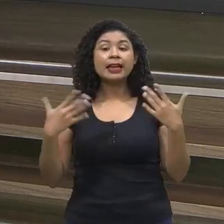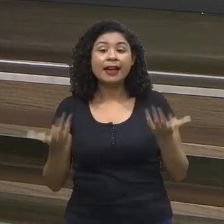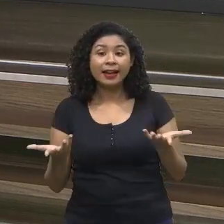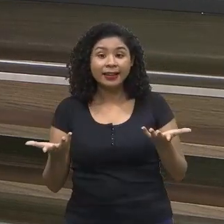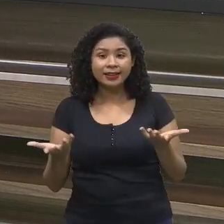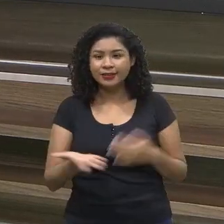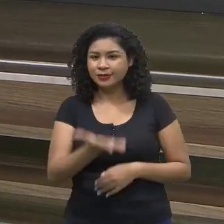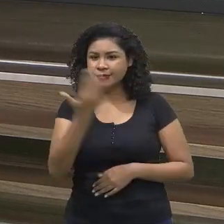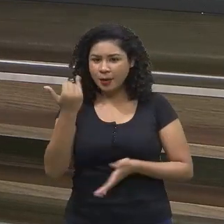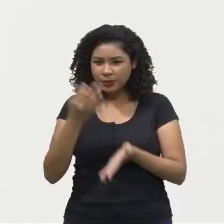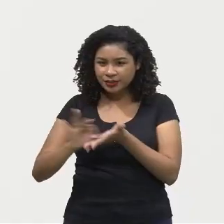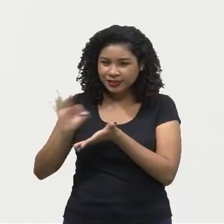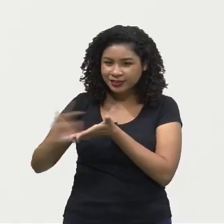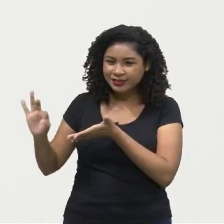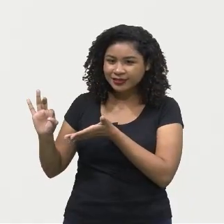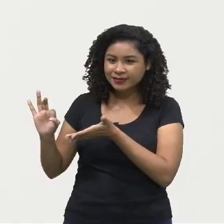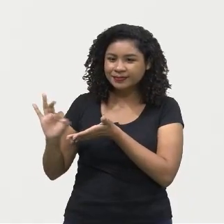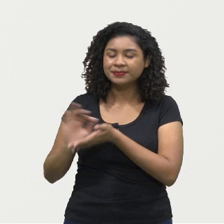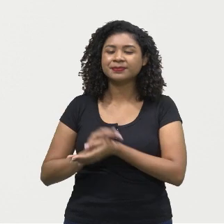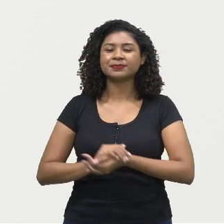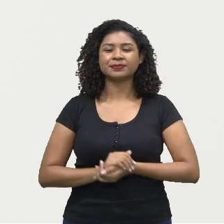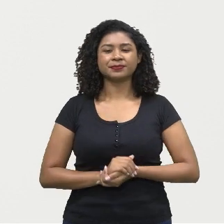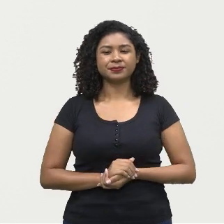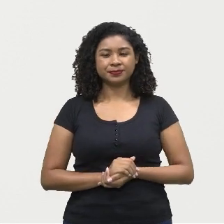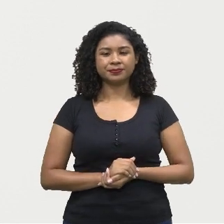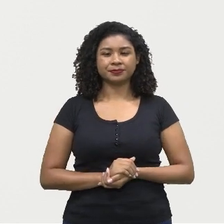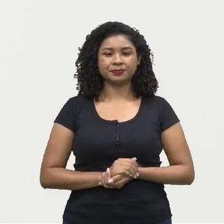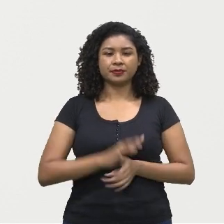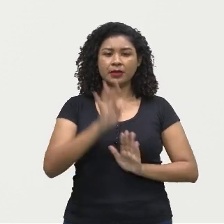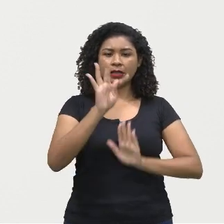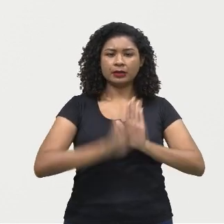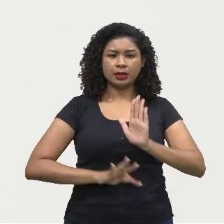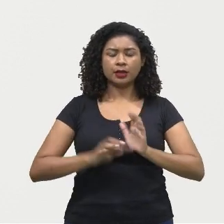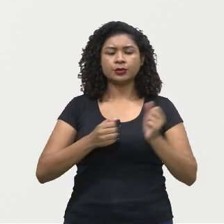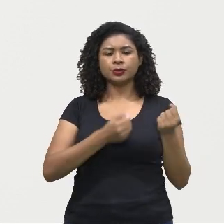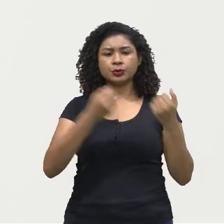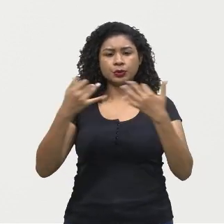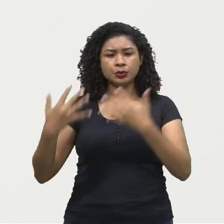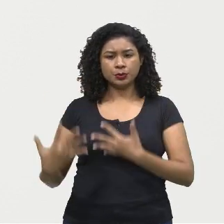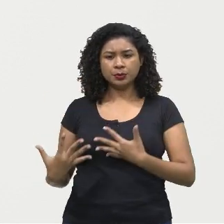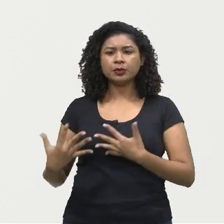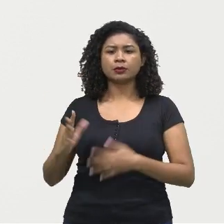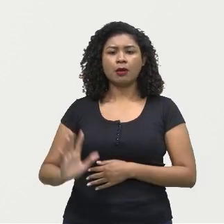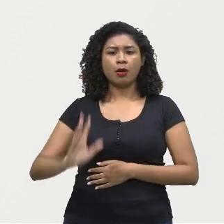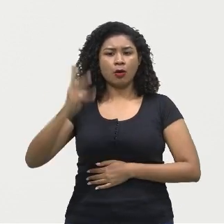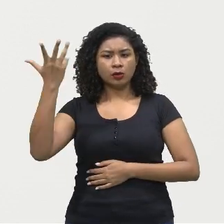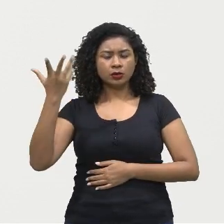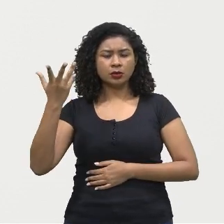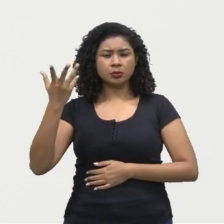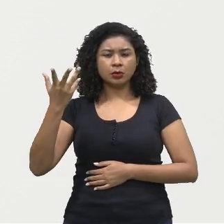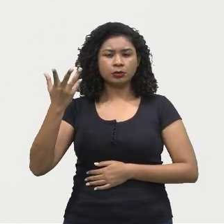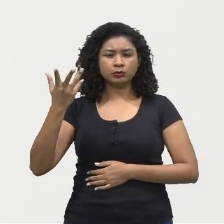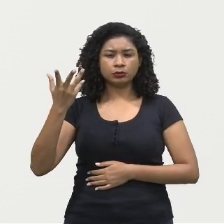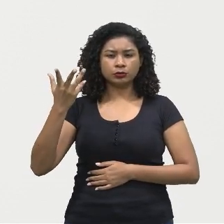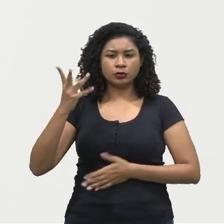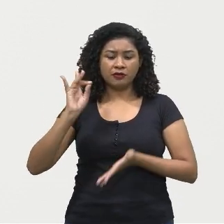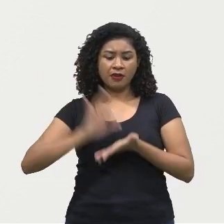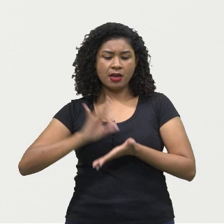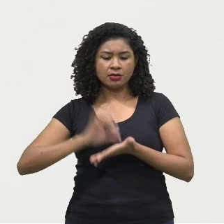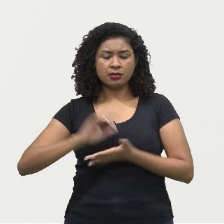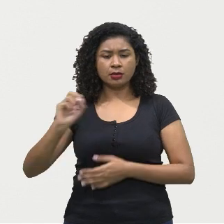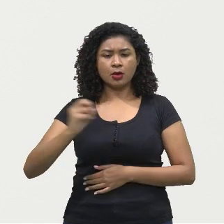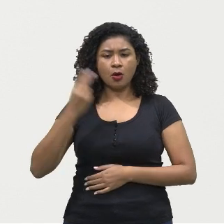amores, vamos corrigir, vamos lá. Olha aí. Texto que conta fatos fictícios ou não? Sim, a